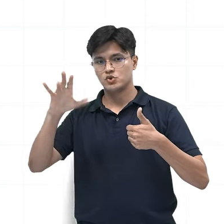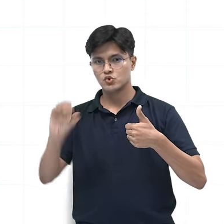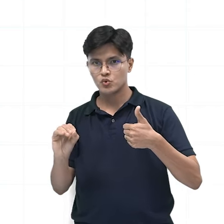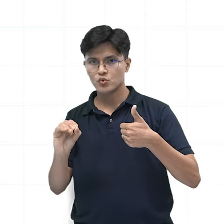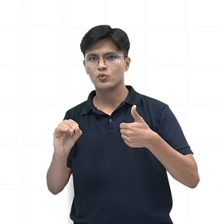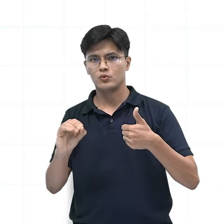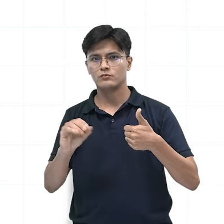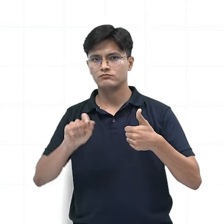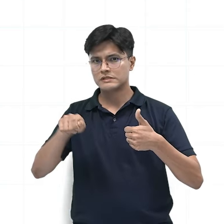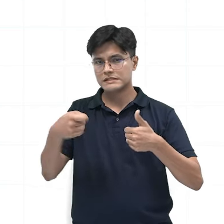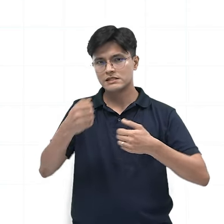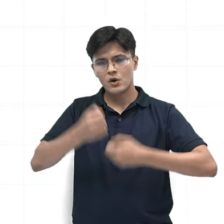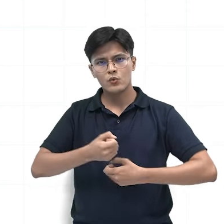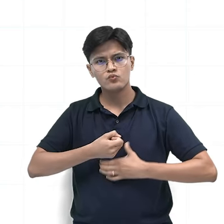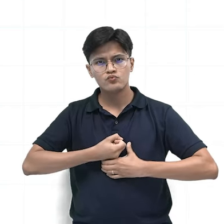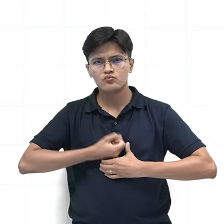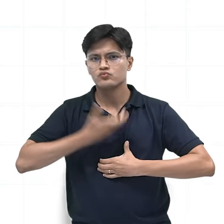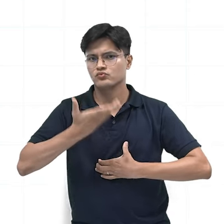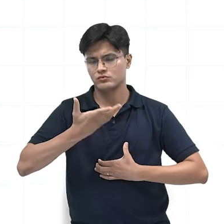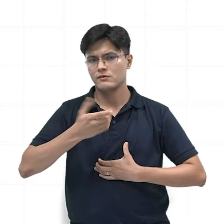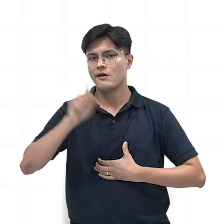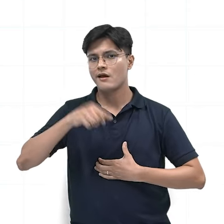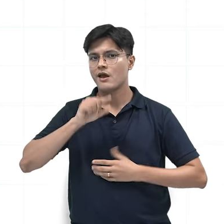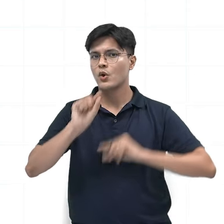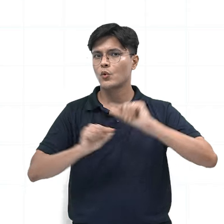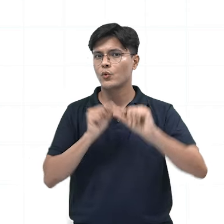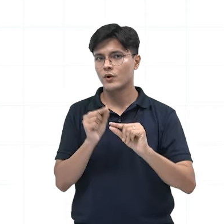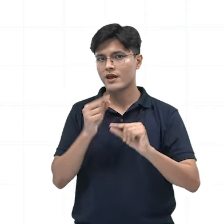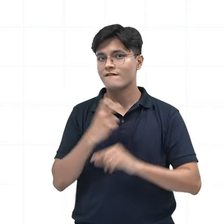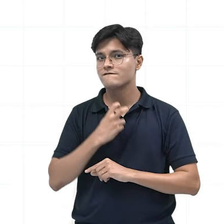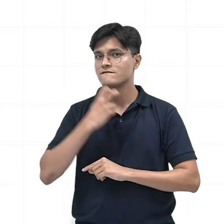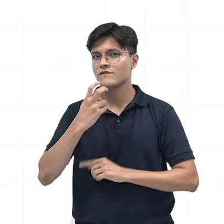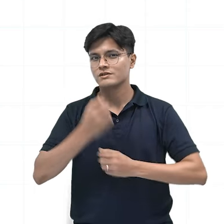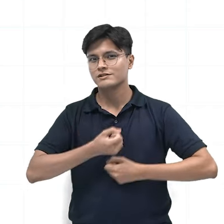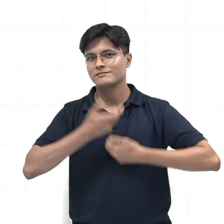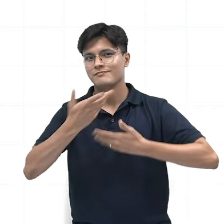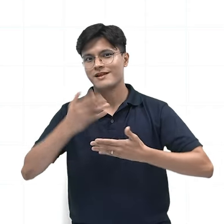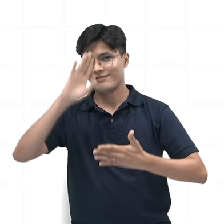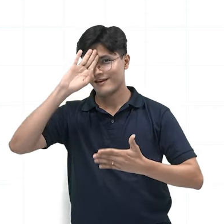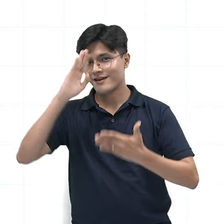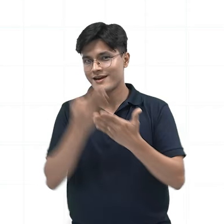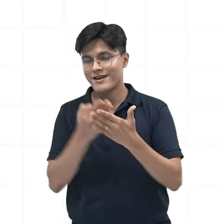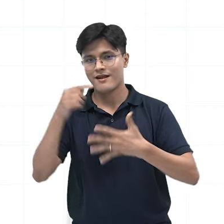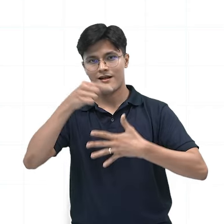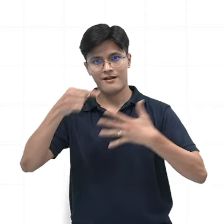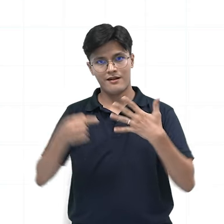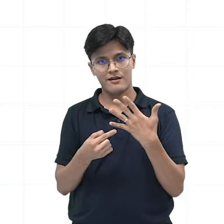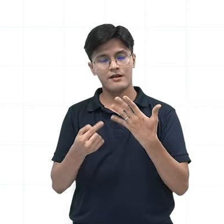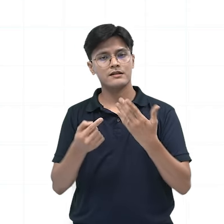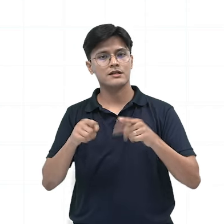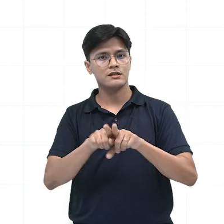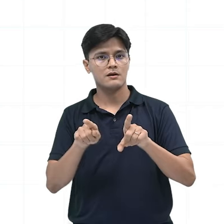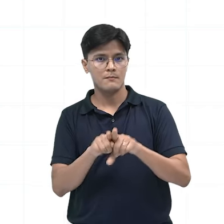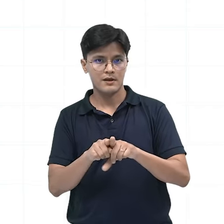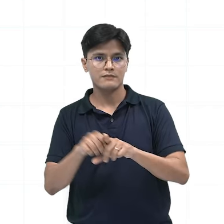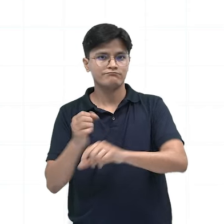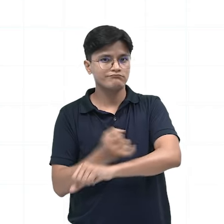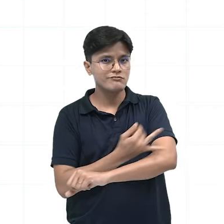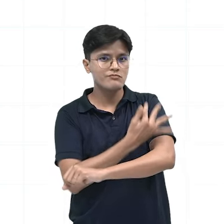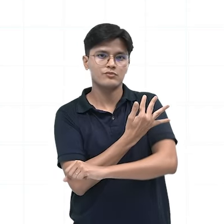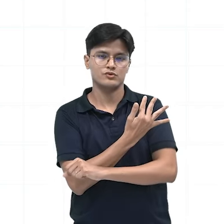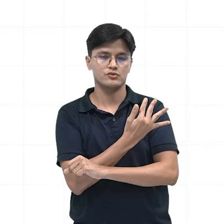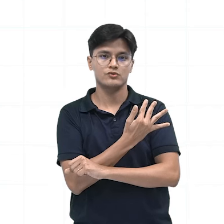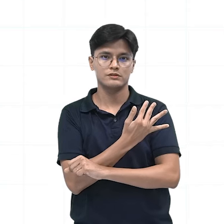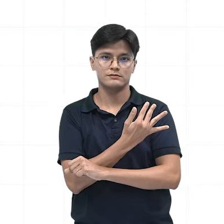é a voz que expressa suas crenças, certo? Suas emoções no poema.